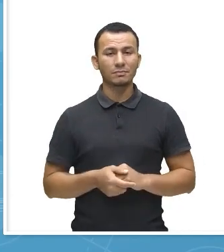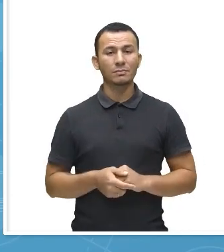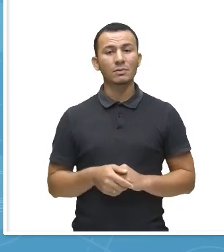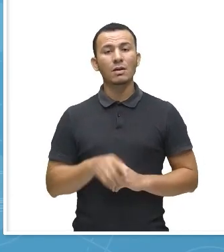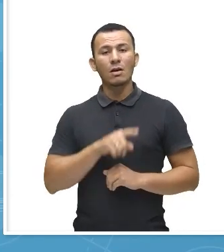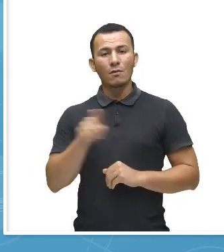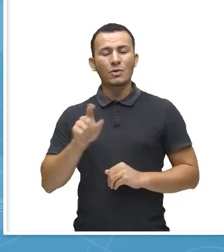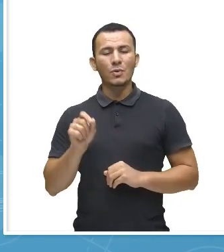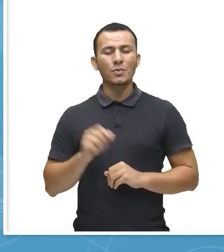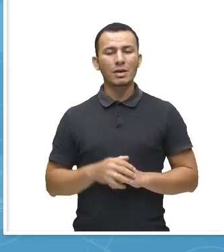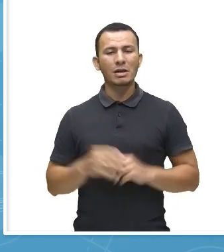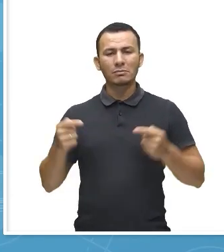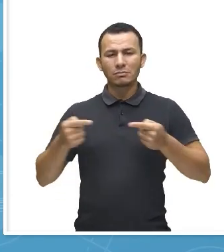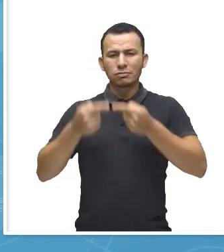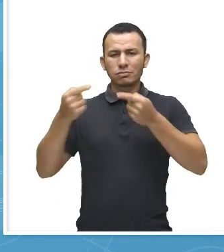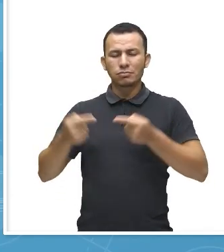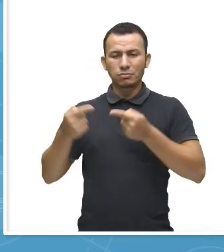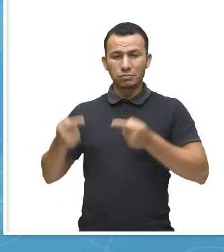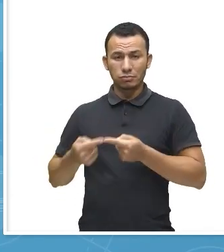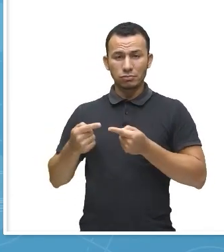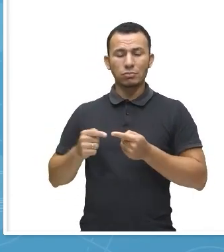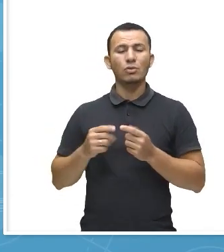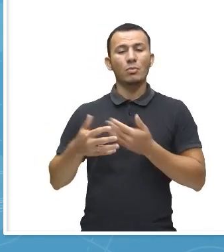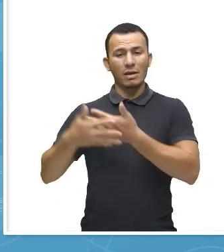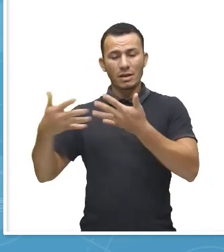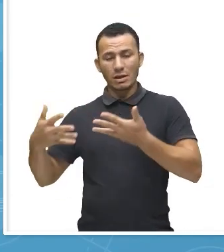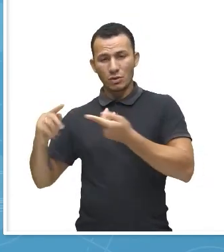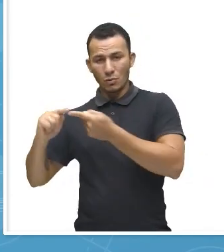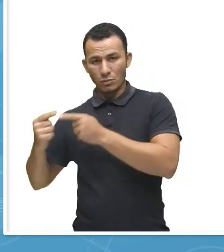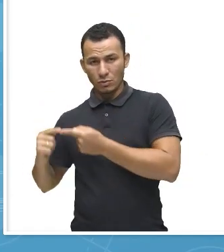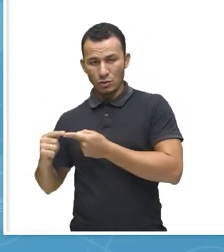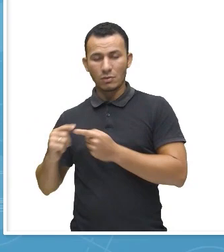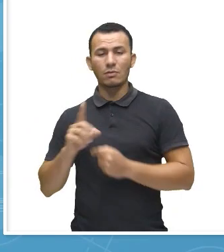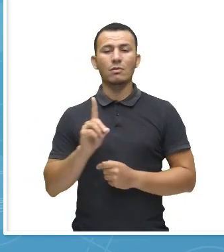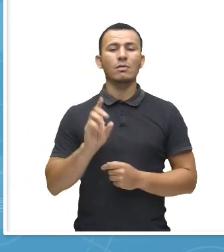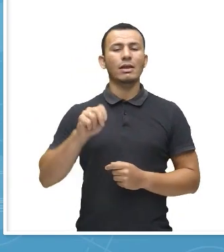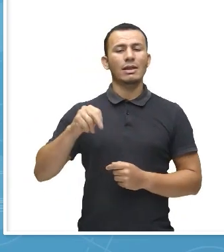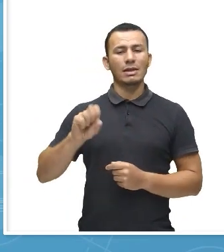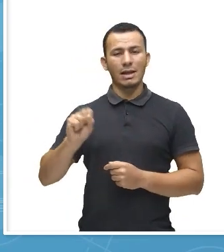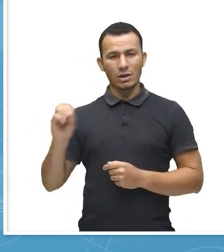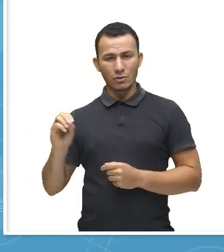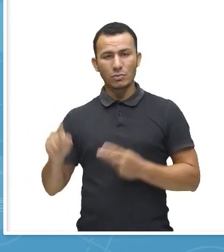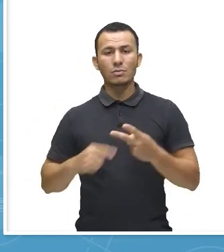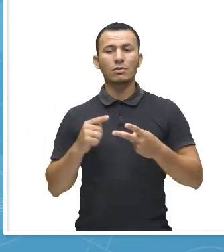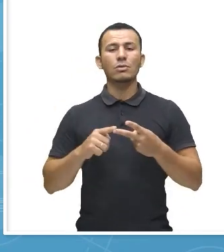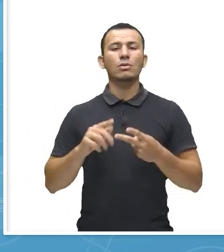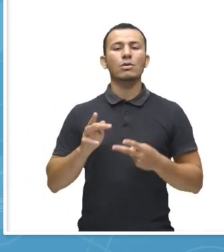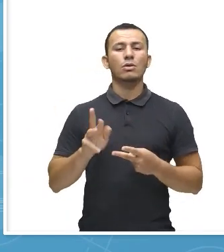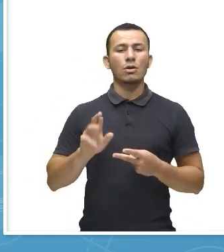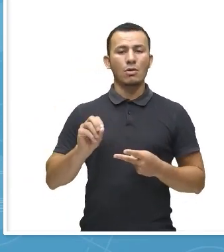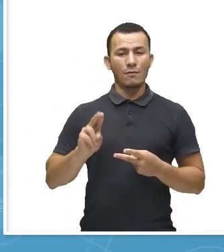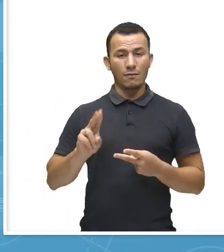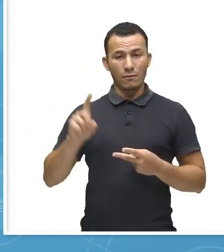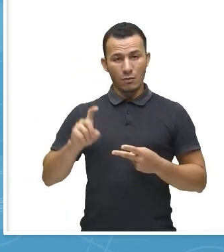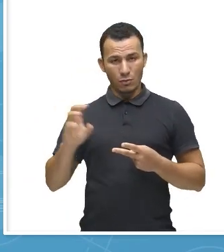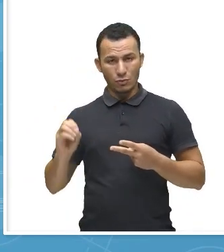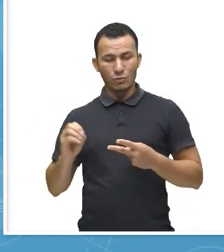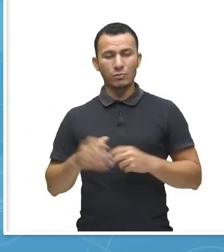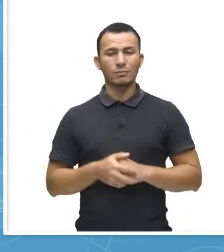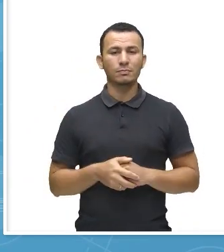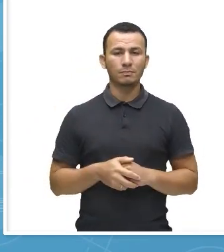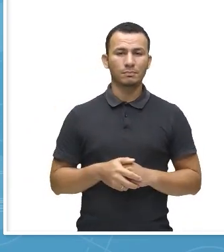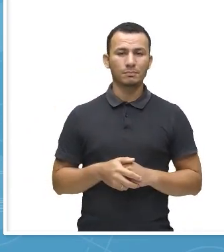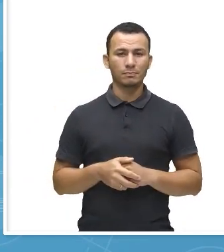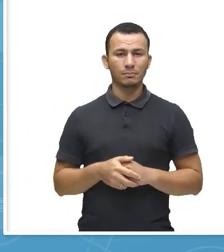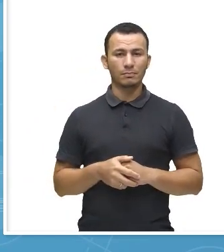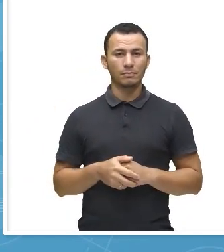vocês relacionarem as colunas ali sobre o tecido conjuntivo denso e o tecido conjuntivo frouxo, né? A gente vai chamar mais alguma resposta aí, só para a